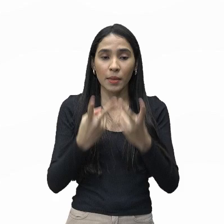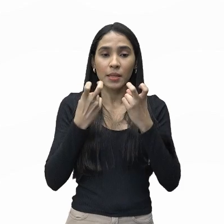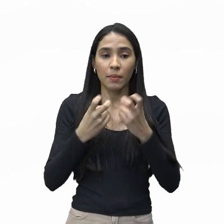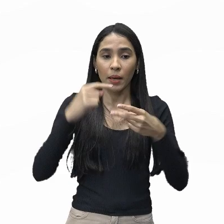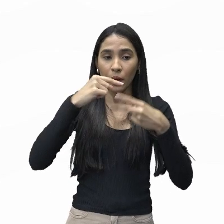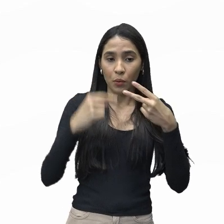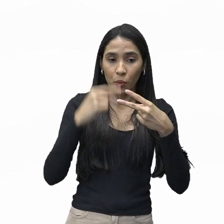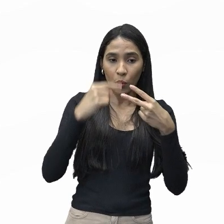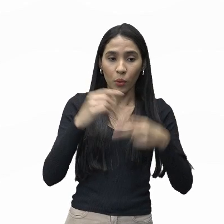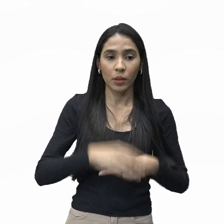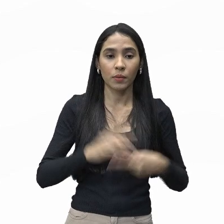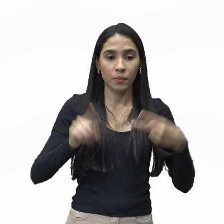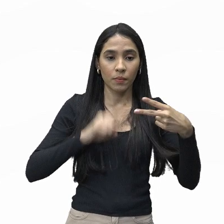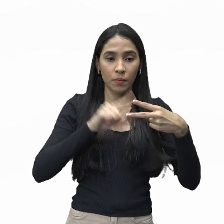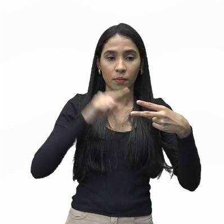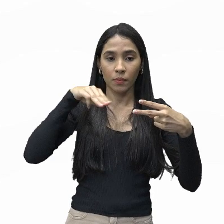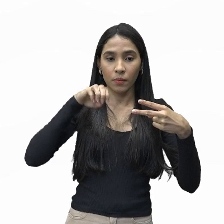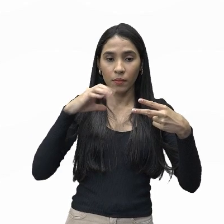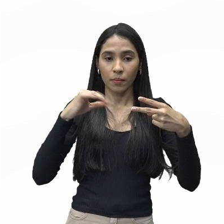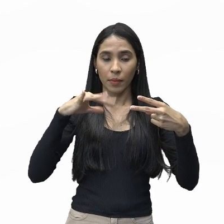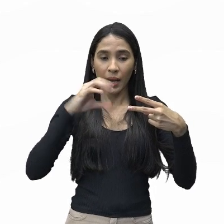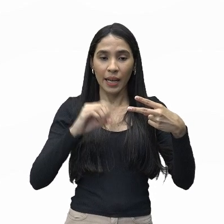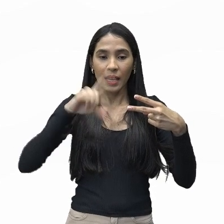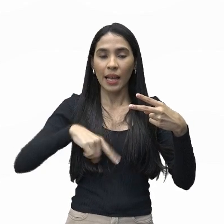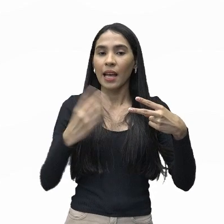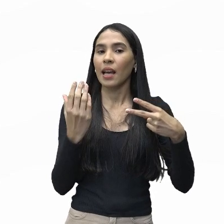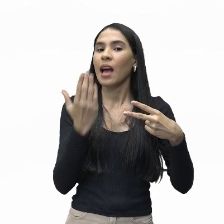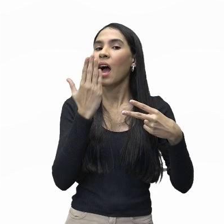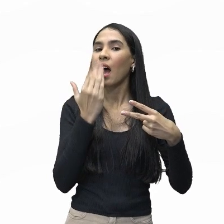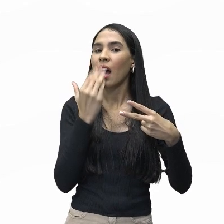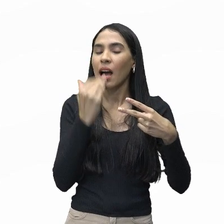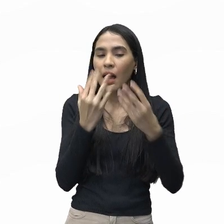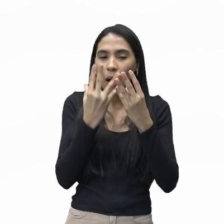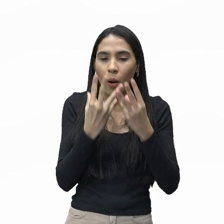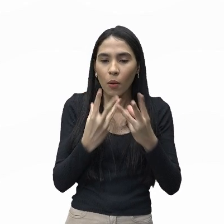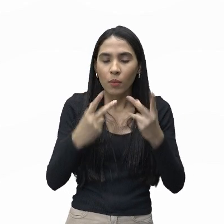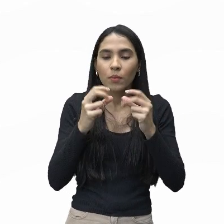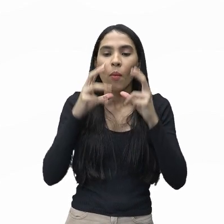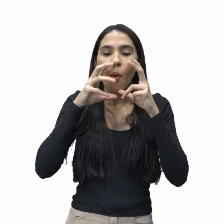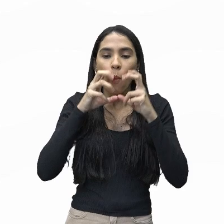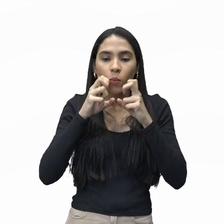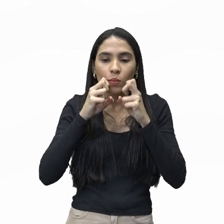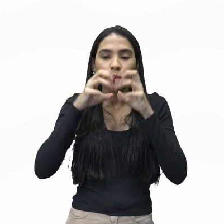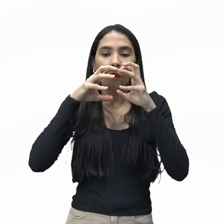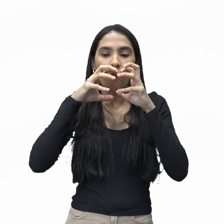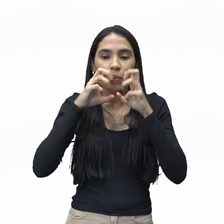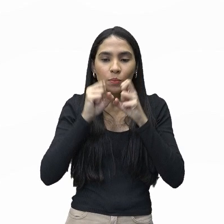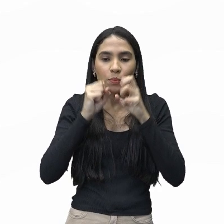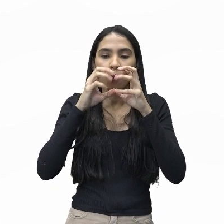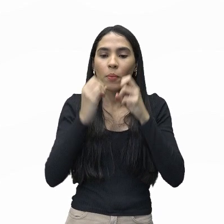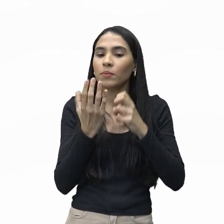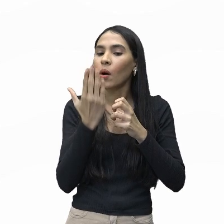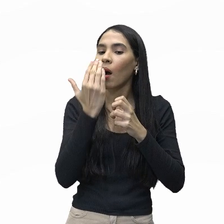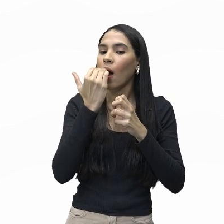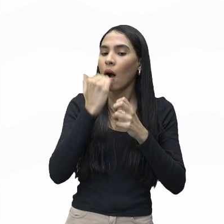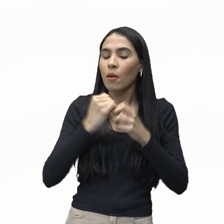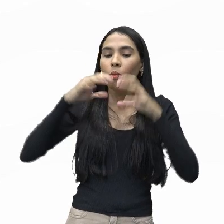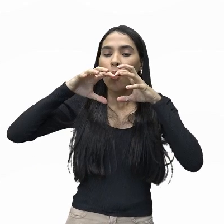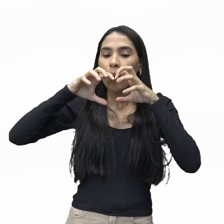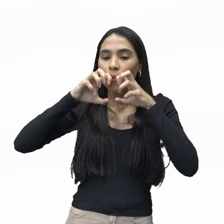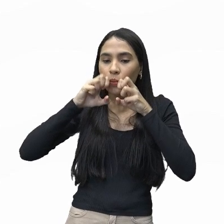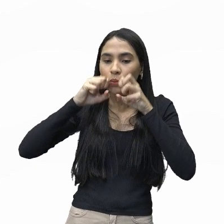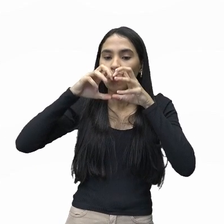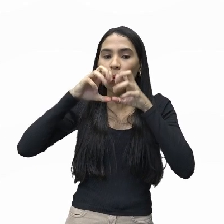A digestão mecânica, que é a quebra física dos alimentos através da mastigação e dos movimentos peristálticos, e a gente vai